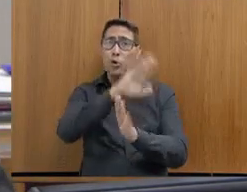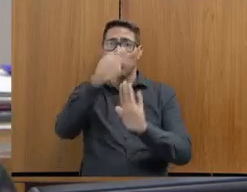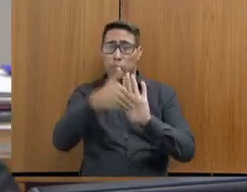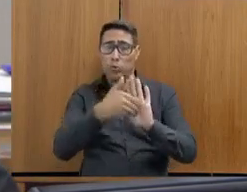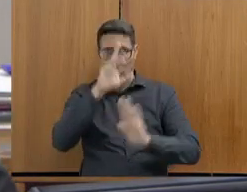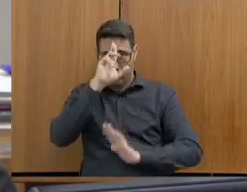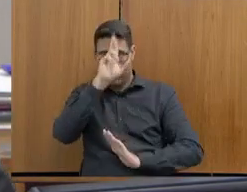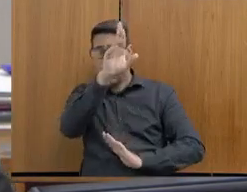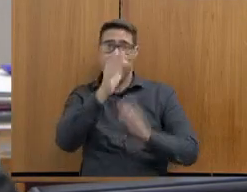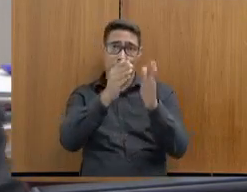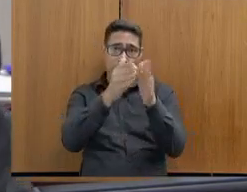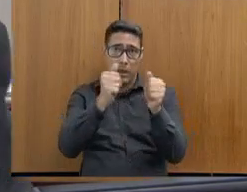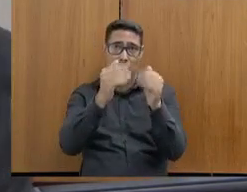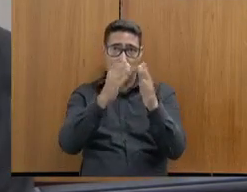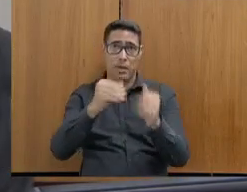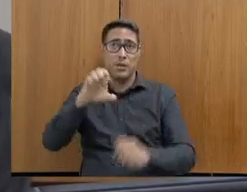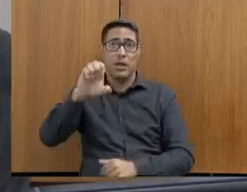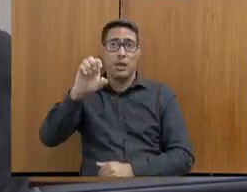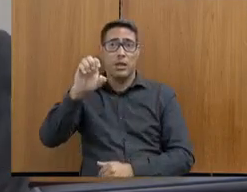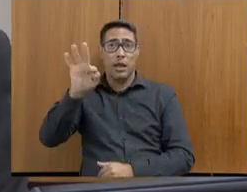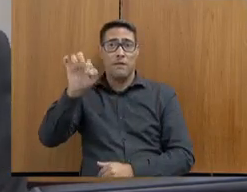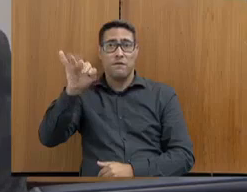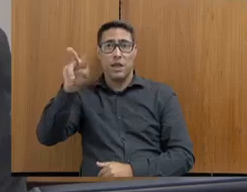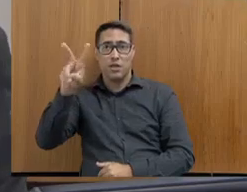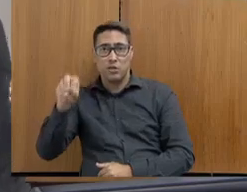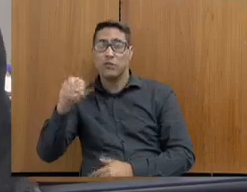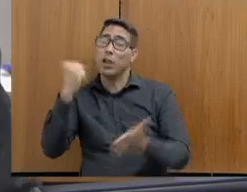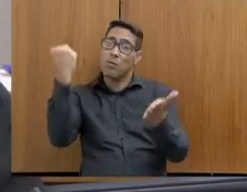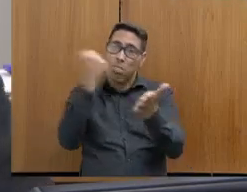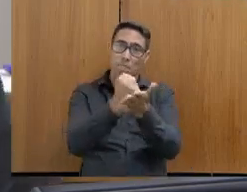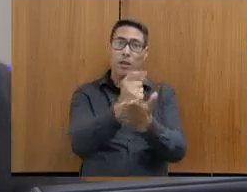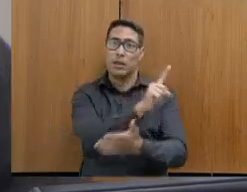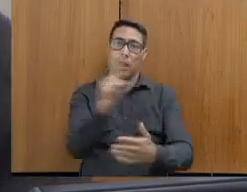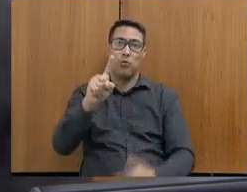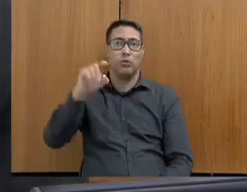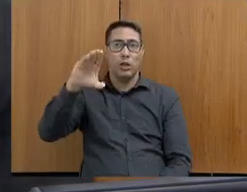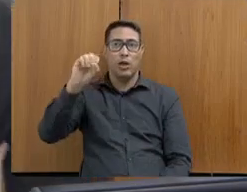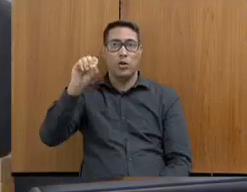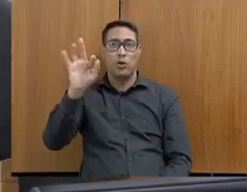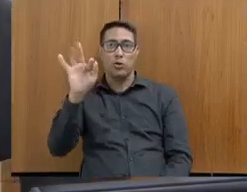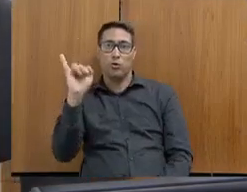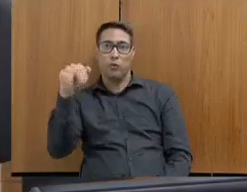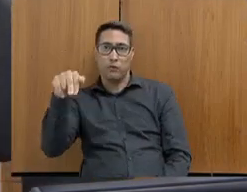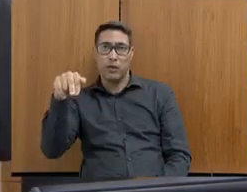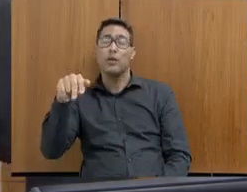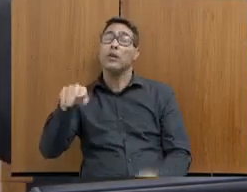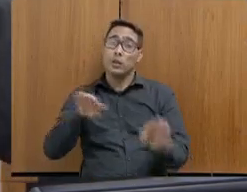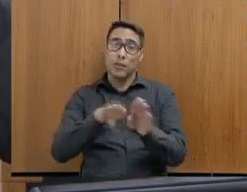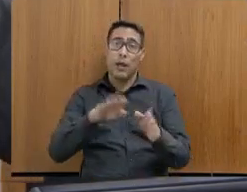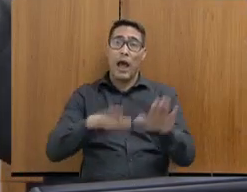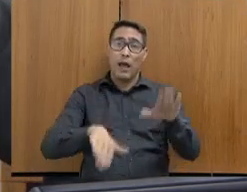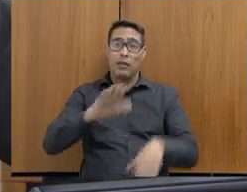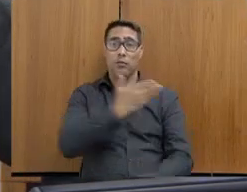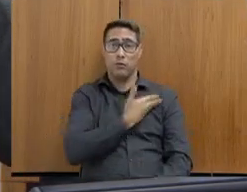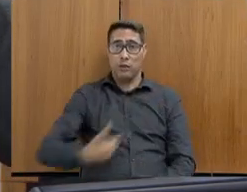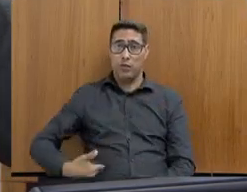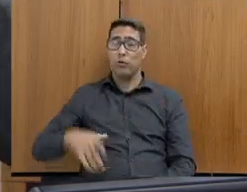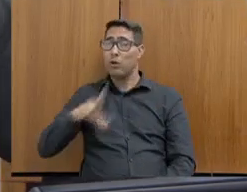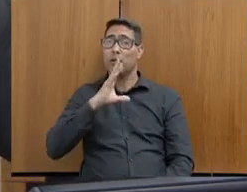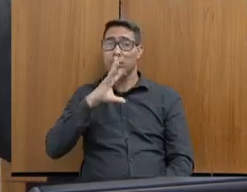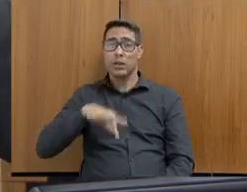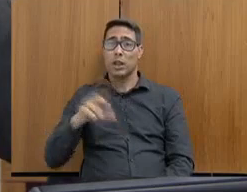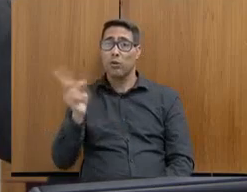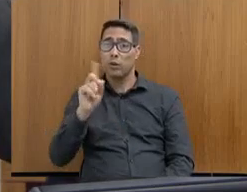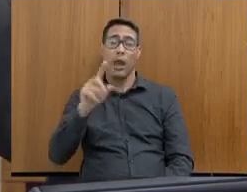porta lá pedindo efetivo ver o carimbo da cofin muitas vezes o próprio Governador então toma sequer conhecimento desse